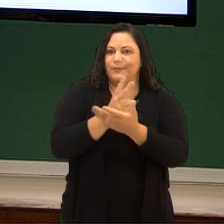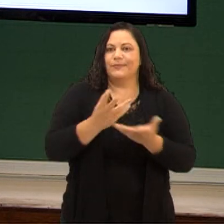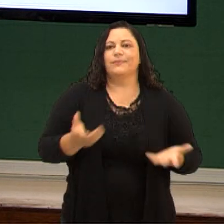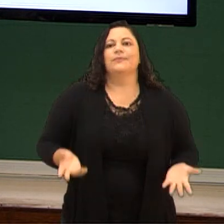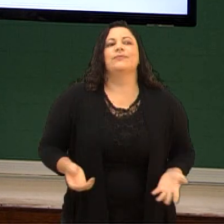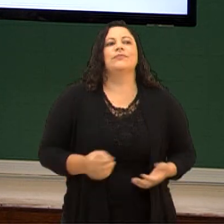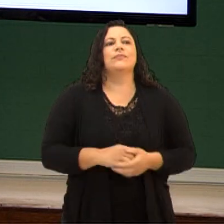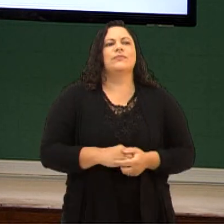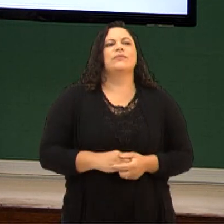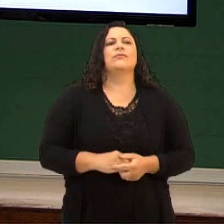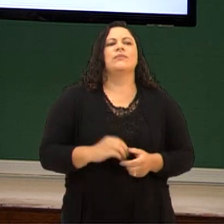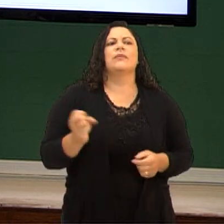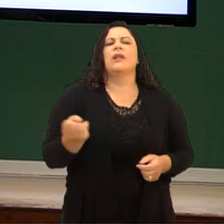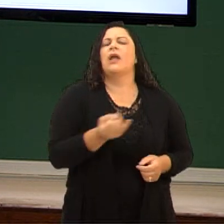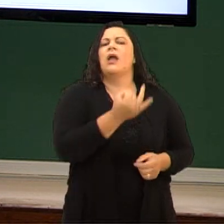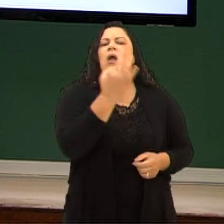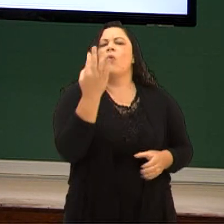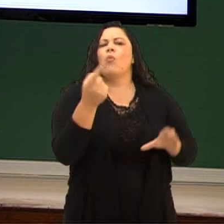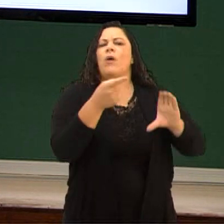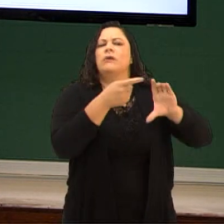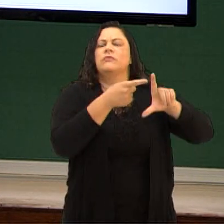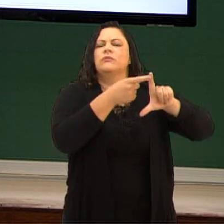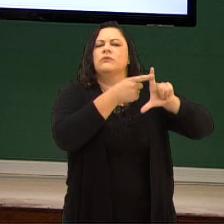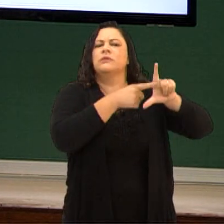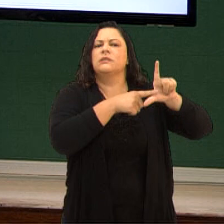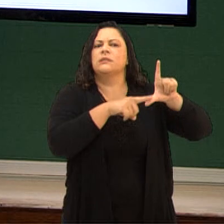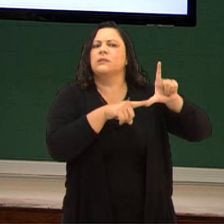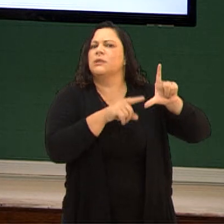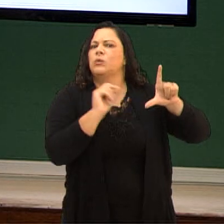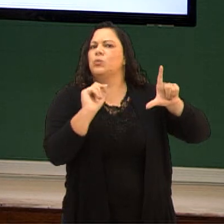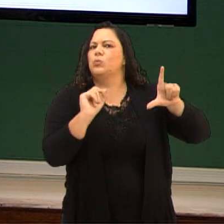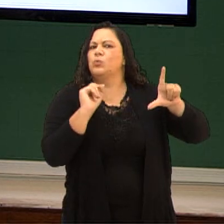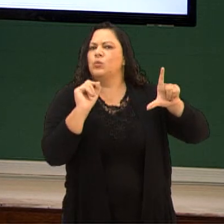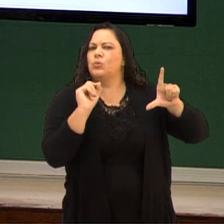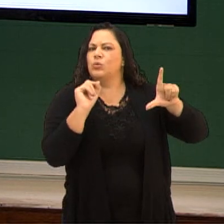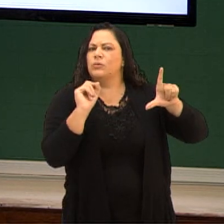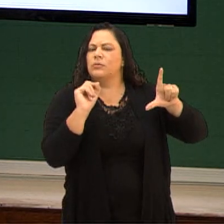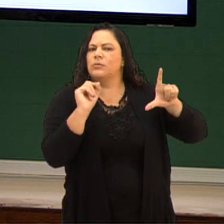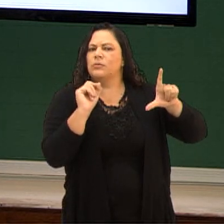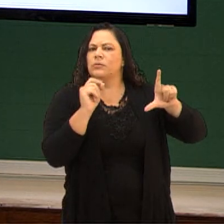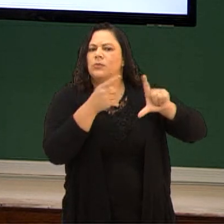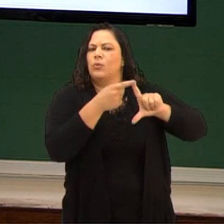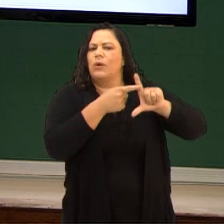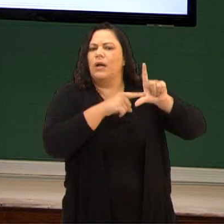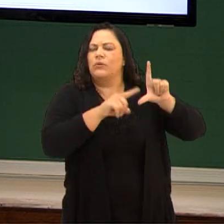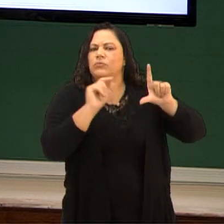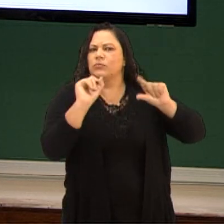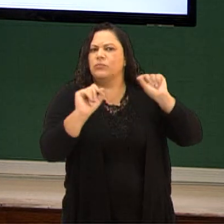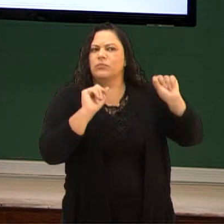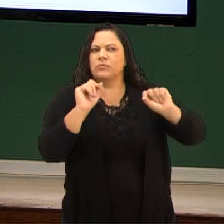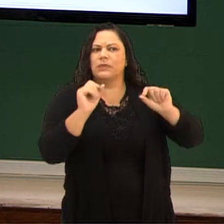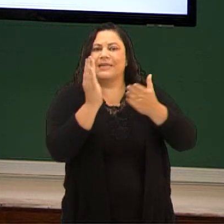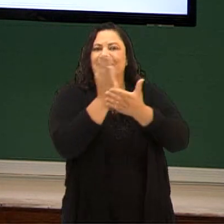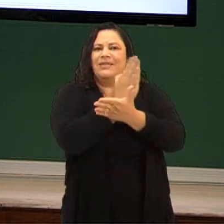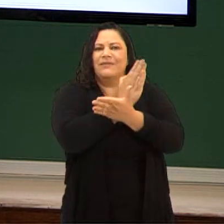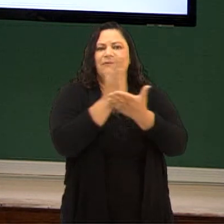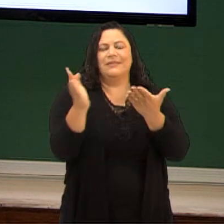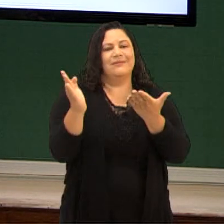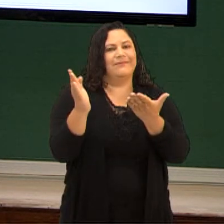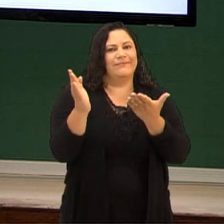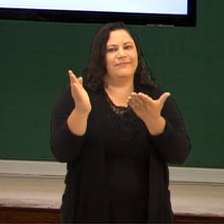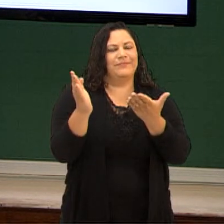E quantos ângulos nós observamos se dividirmos esse relógio em duas partes? Tem uma